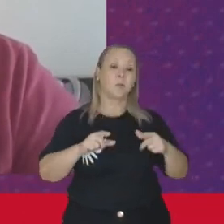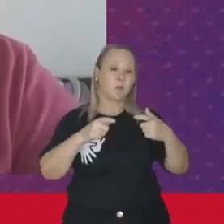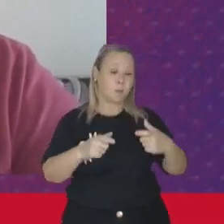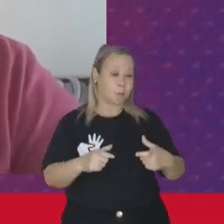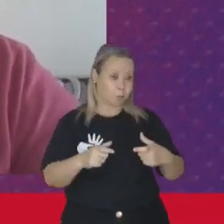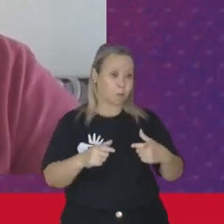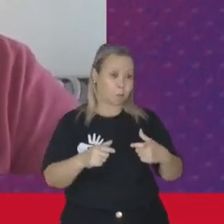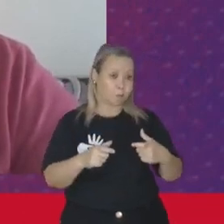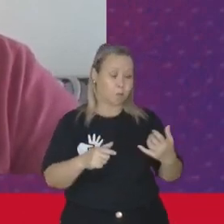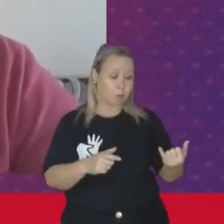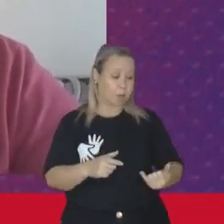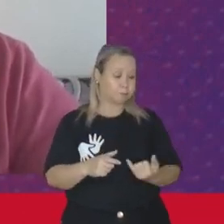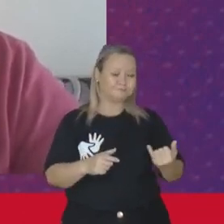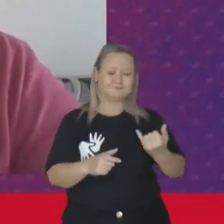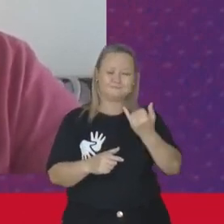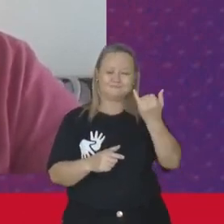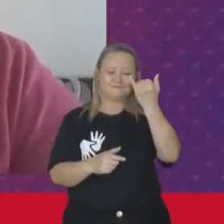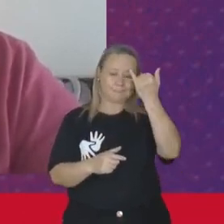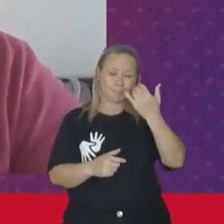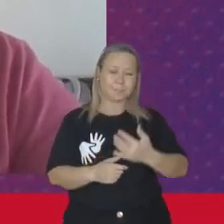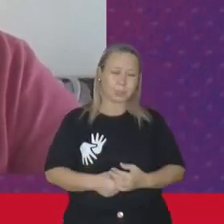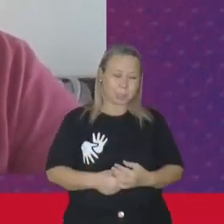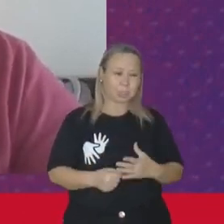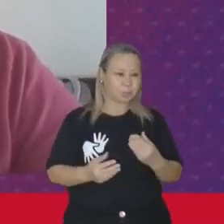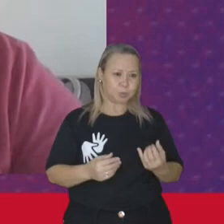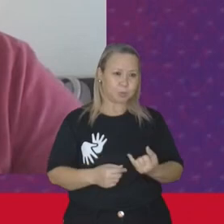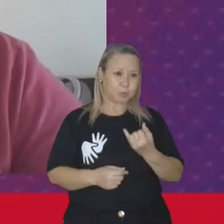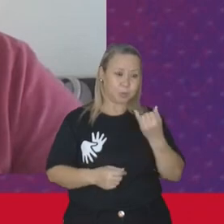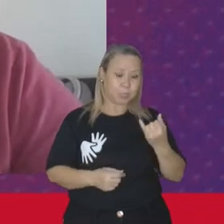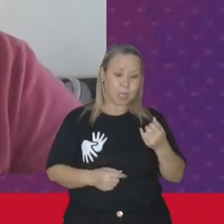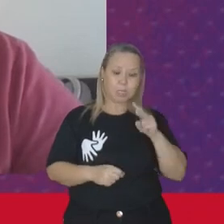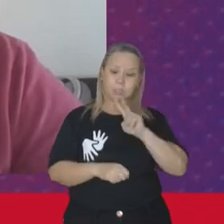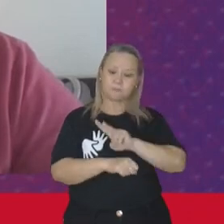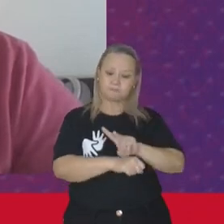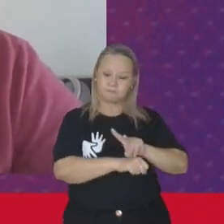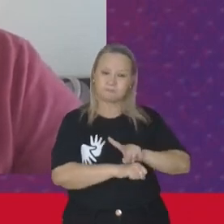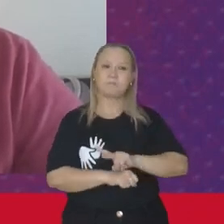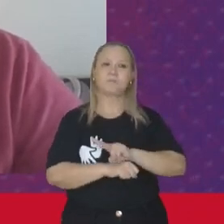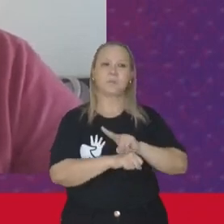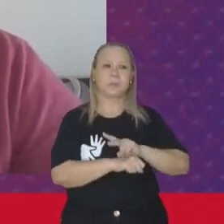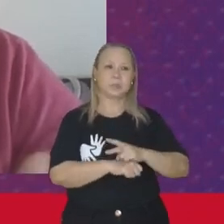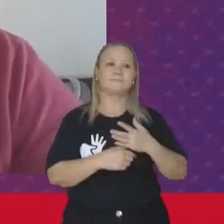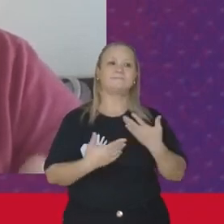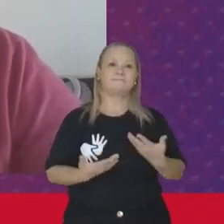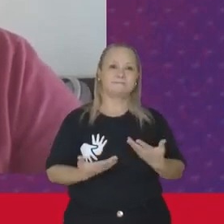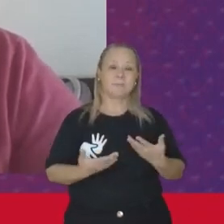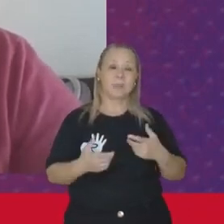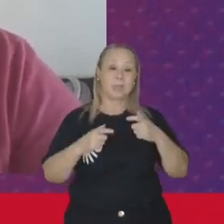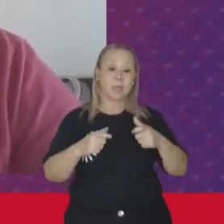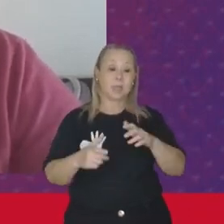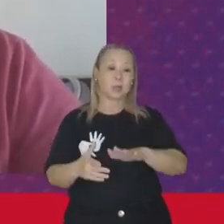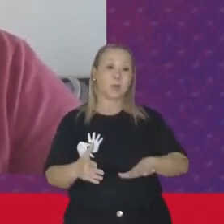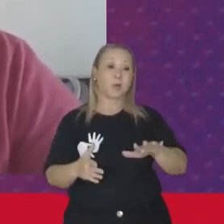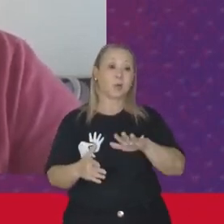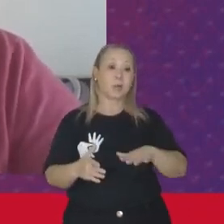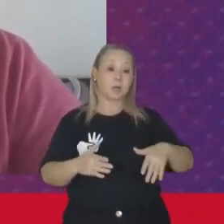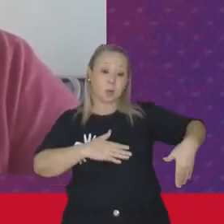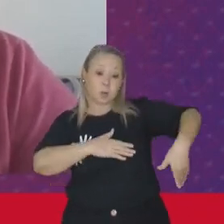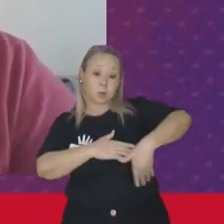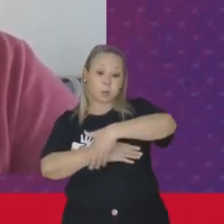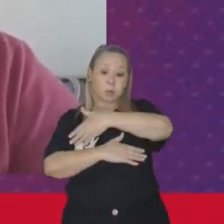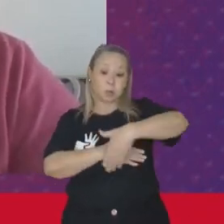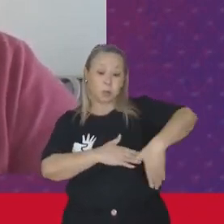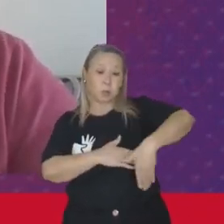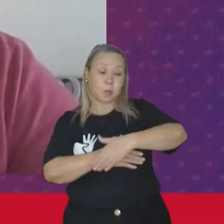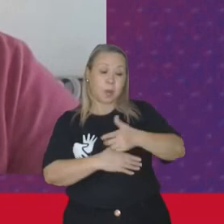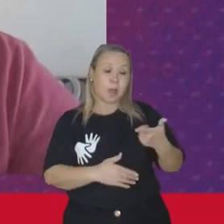espaço importante de proteção, né? O território do bairro, né, que